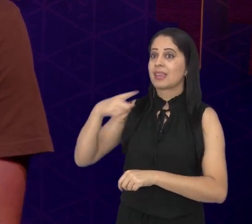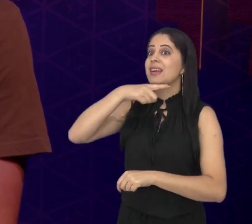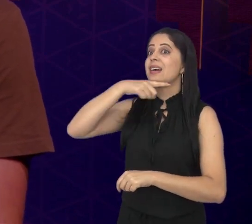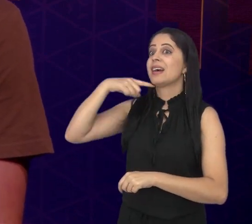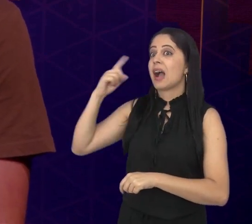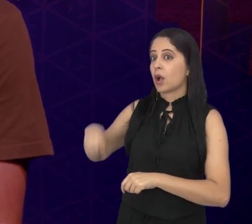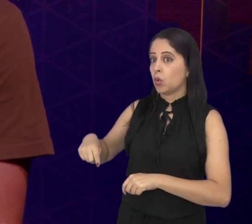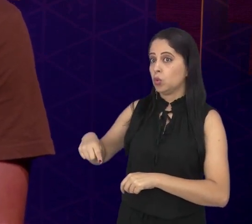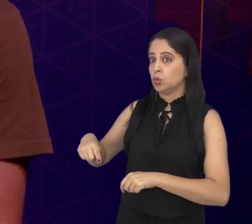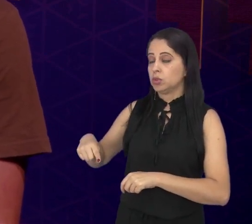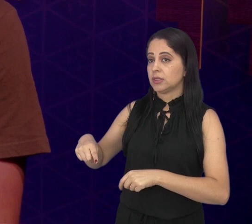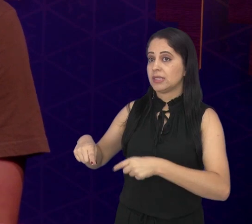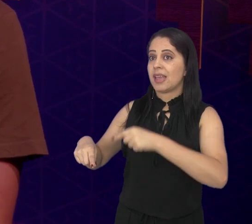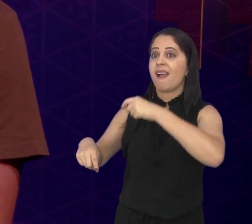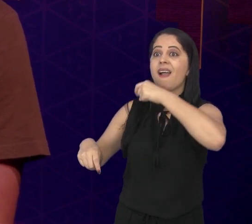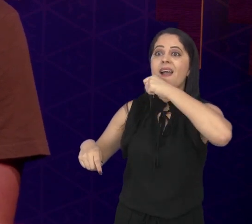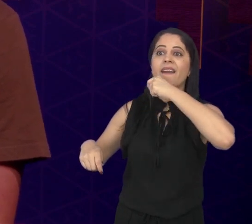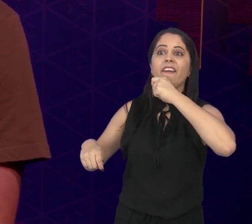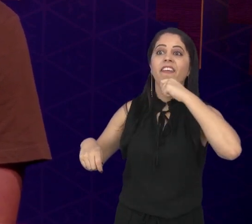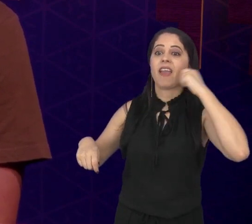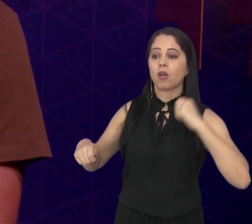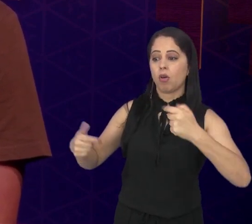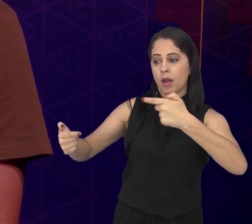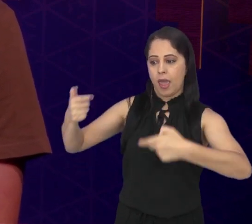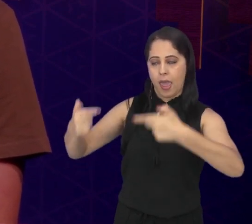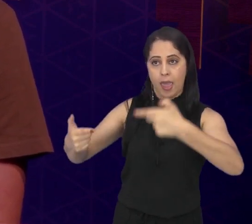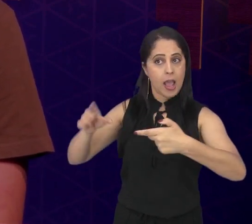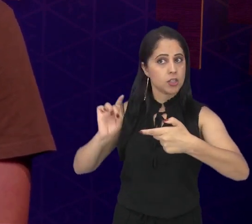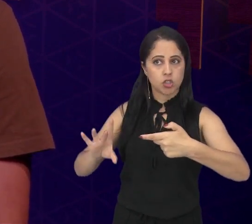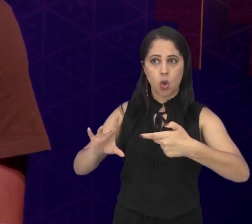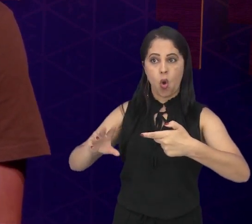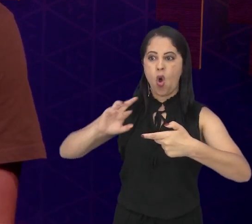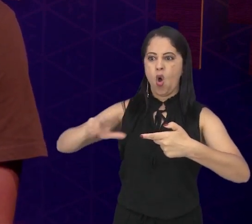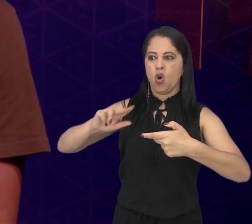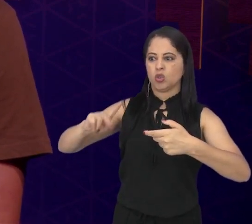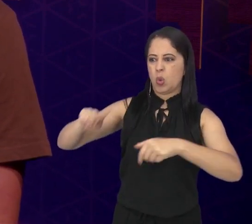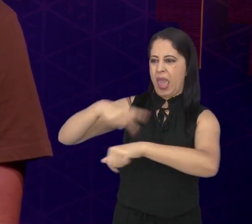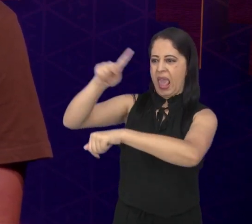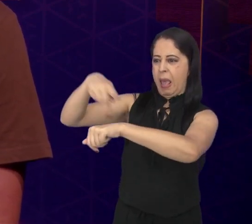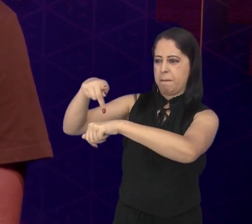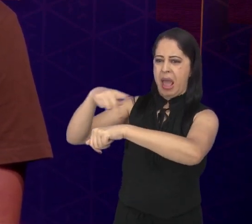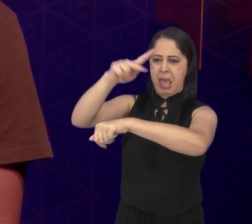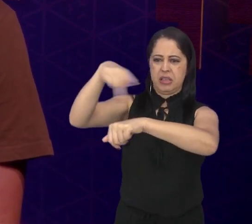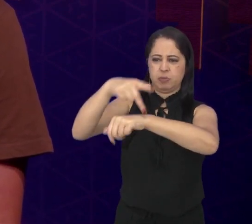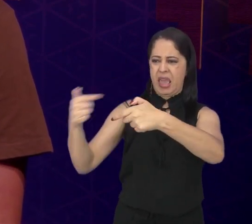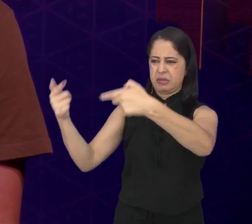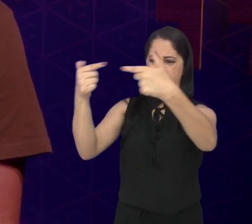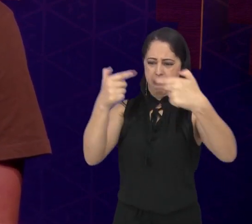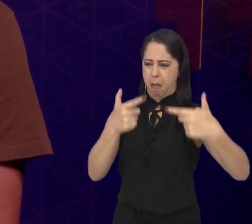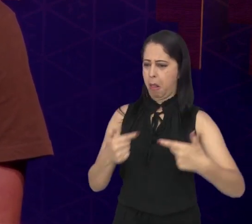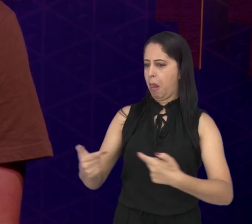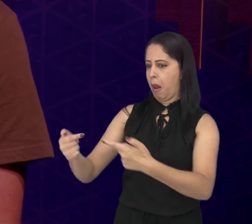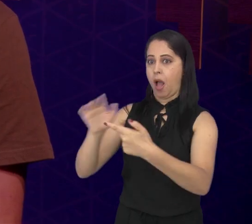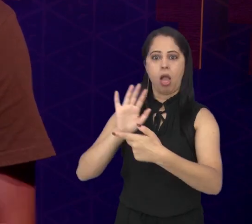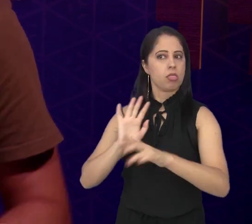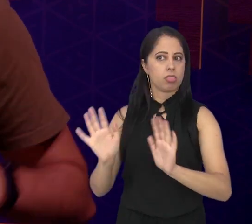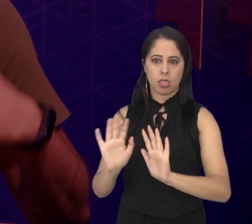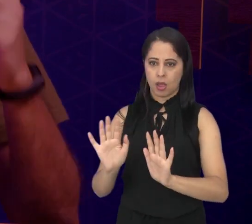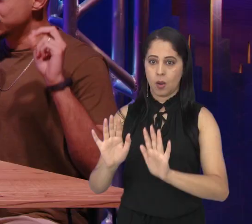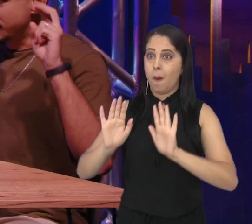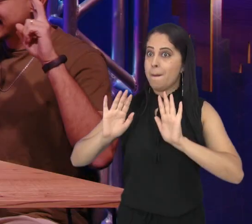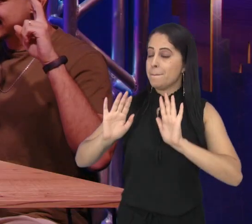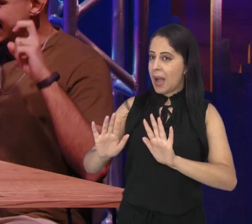ainda está, né, em guerra com a Ucrânia. Não está em guerra com outros países, mas ela também